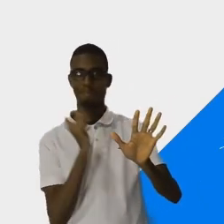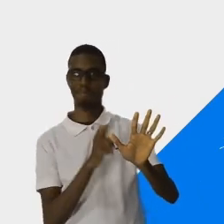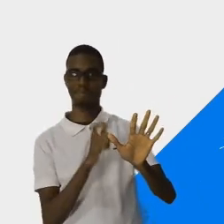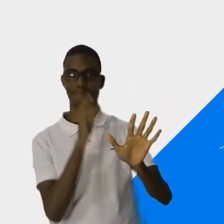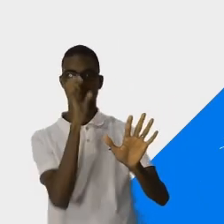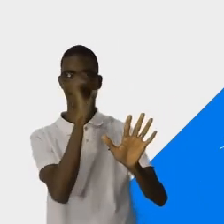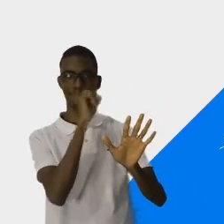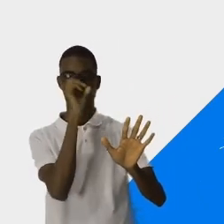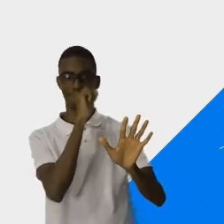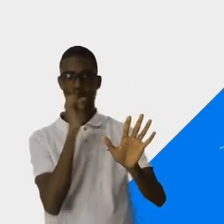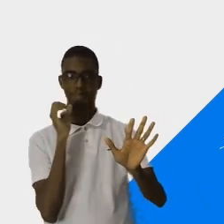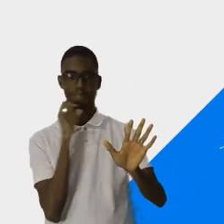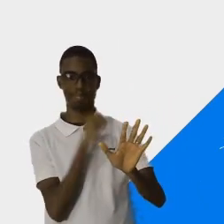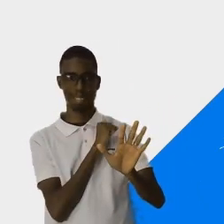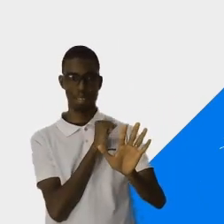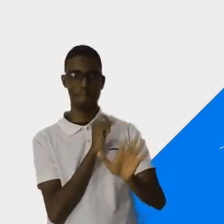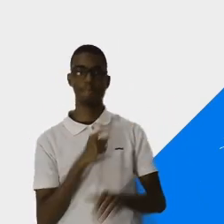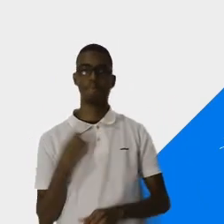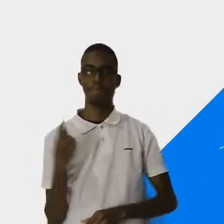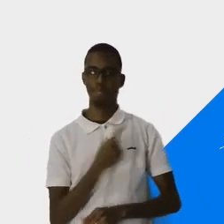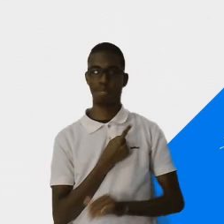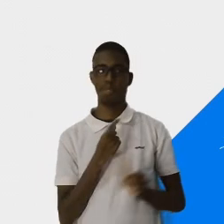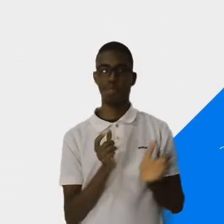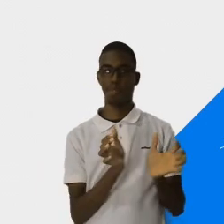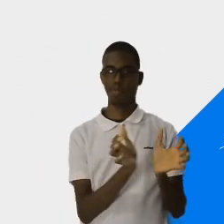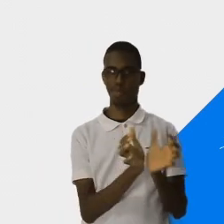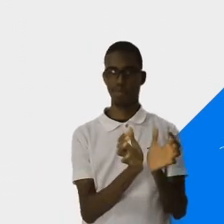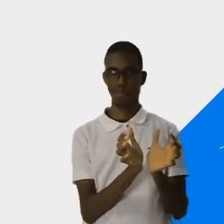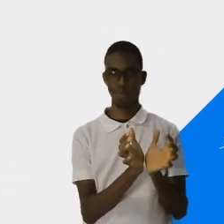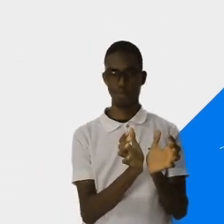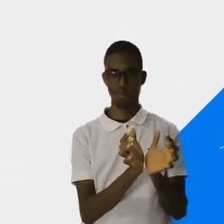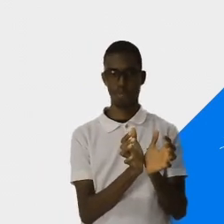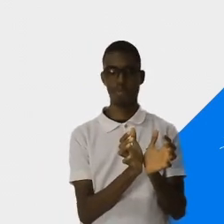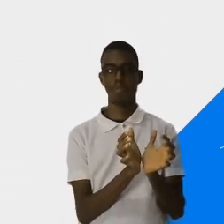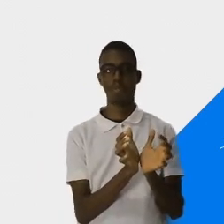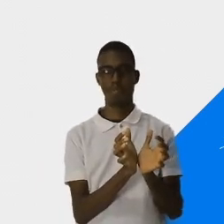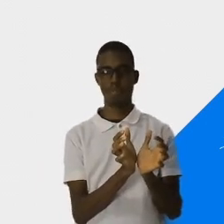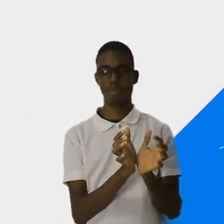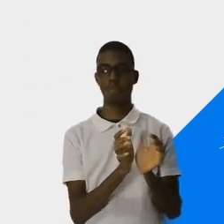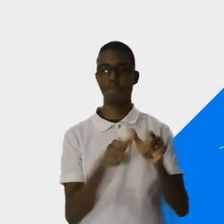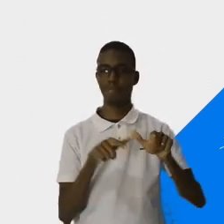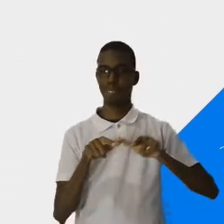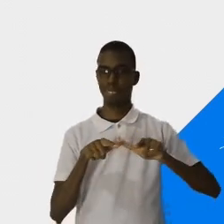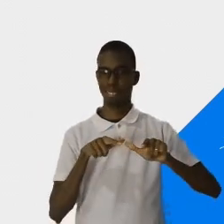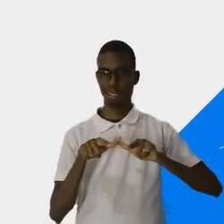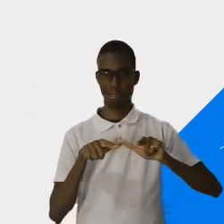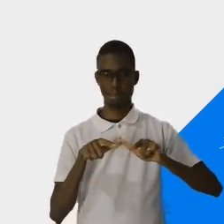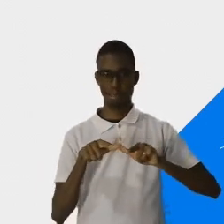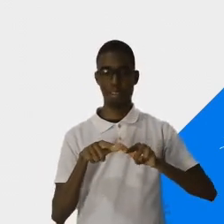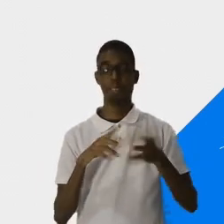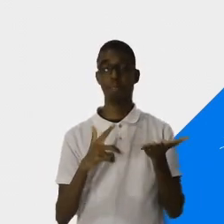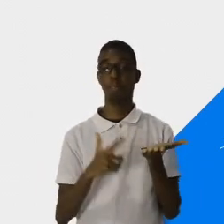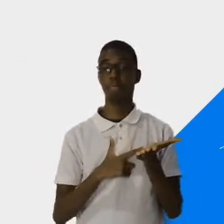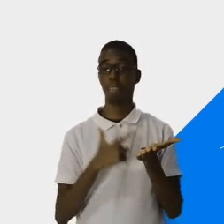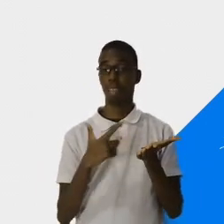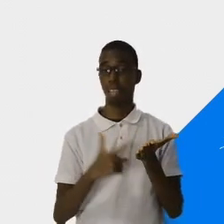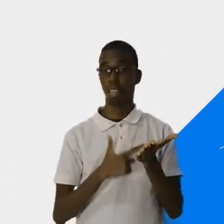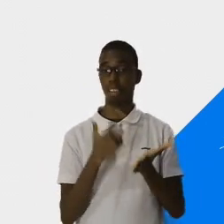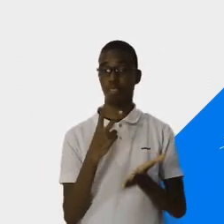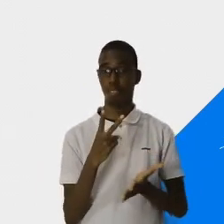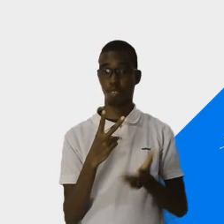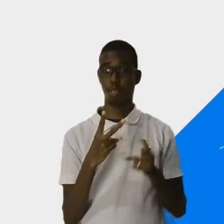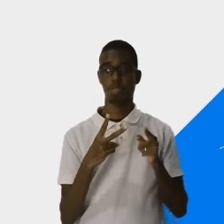nossa equipe, um pouco do que a gente faz. 2 livros bem importantes para quem